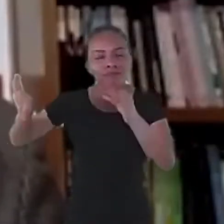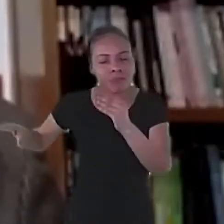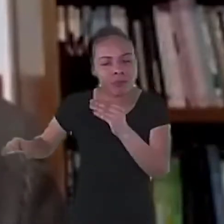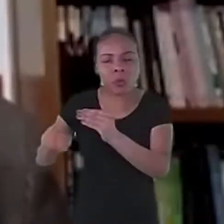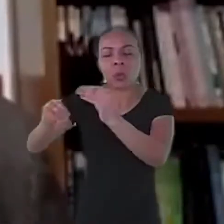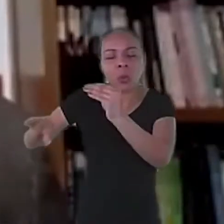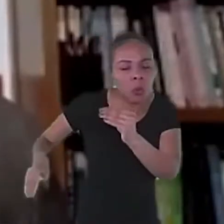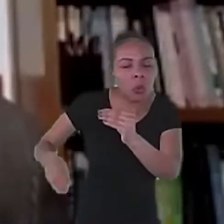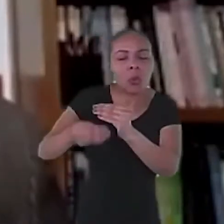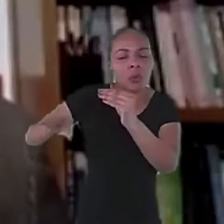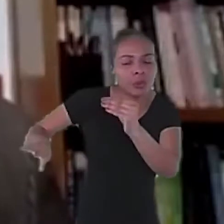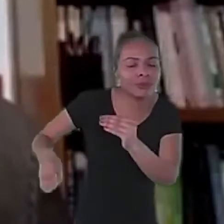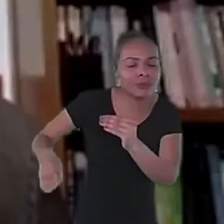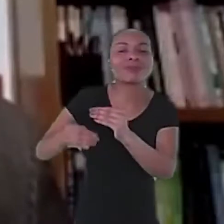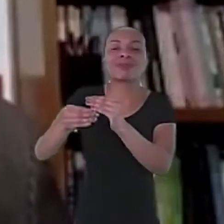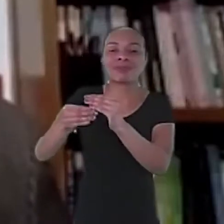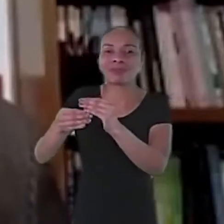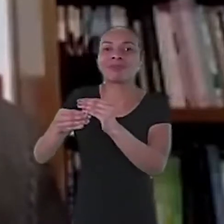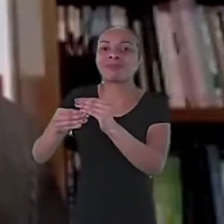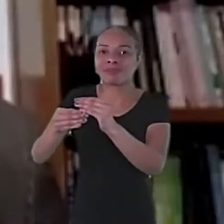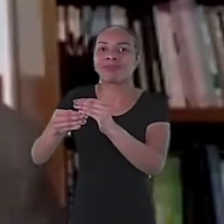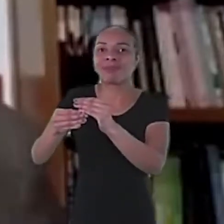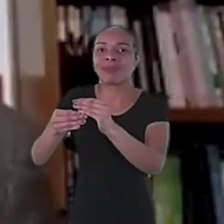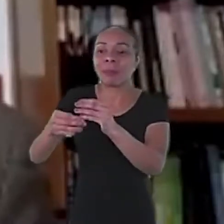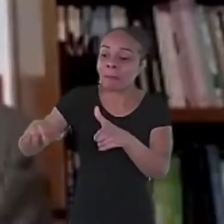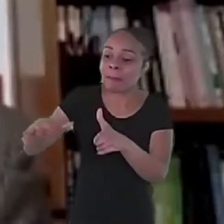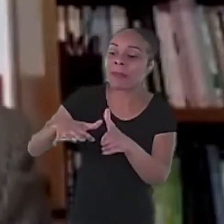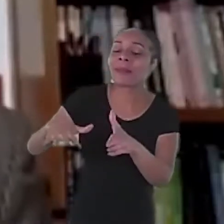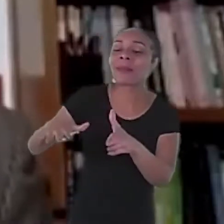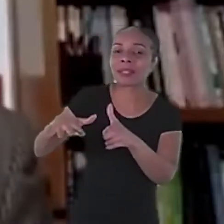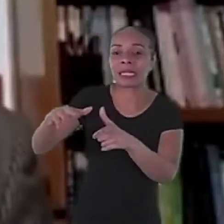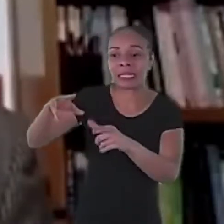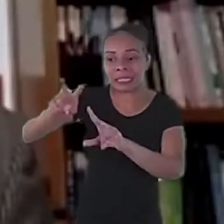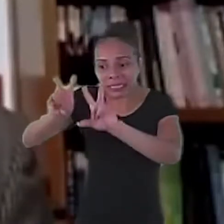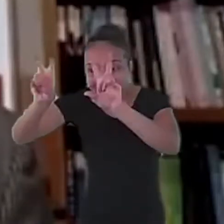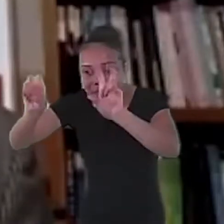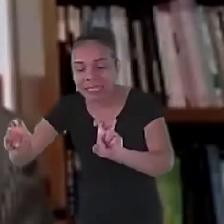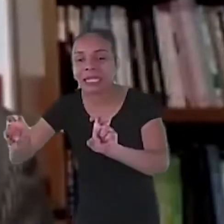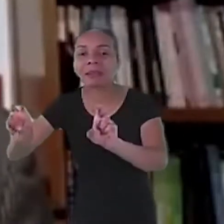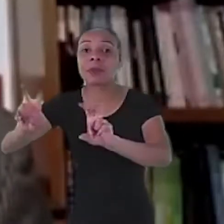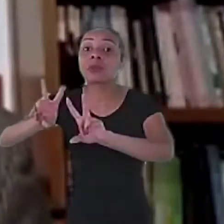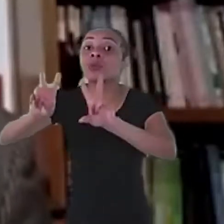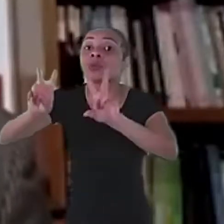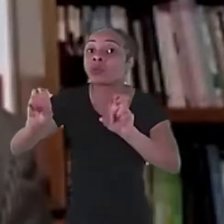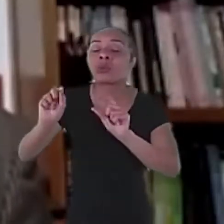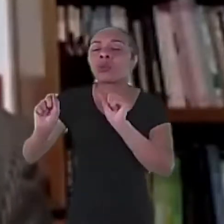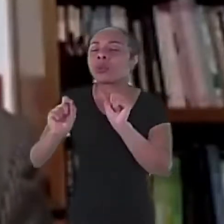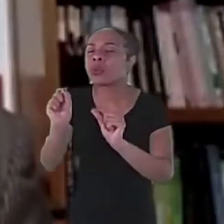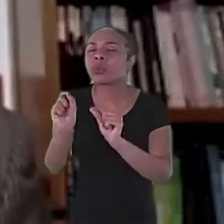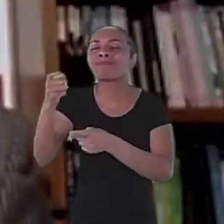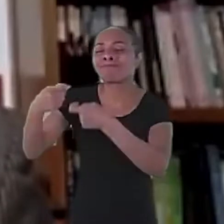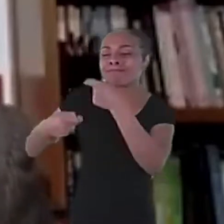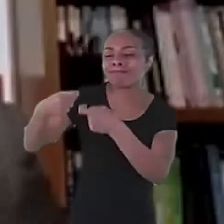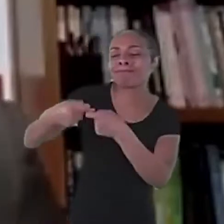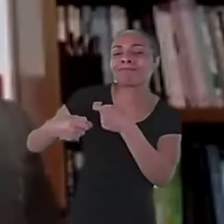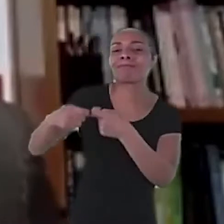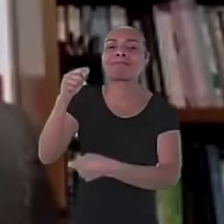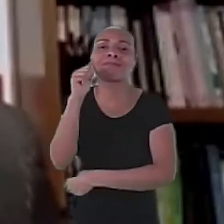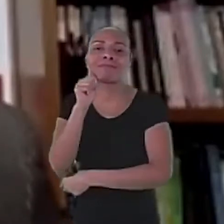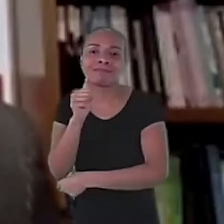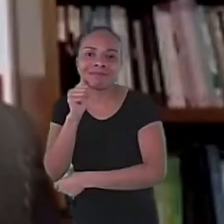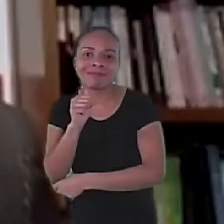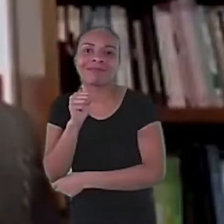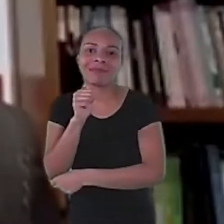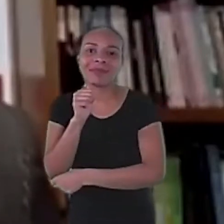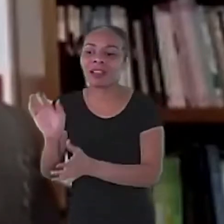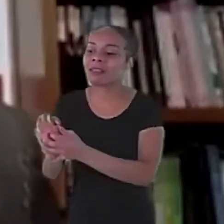e seria outro exemplo que eu daria da influência da psicanálise sobre a cultura. Não sei, Afonso,